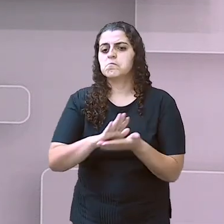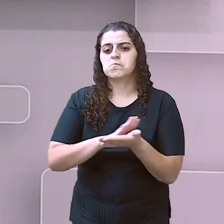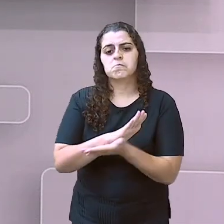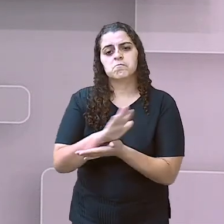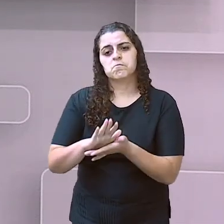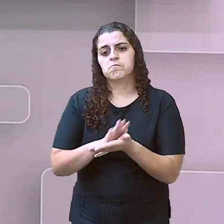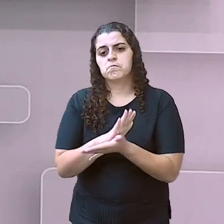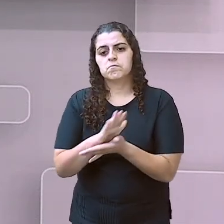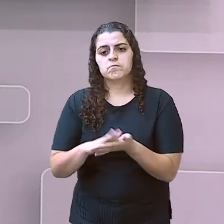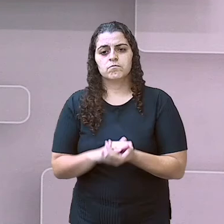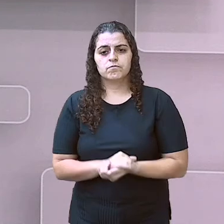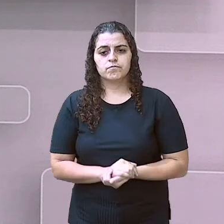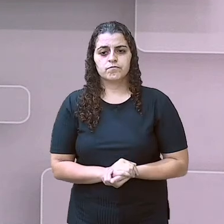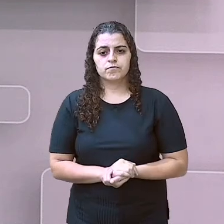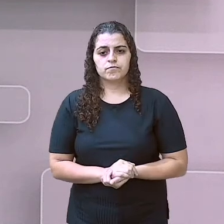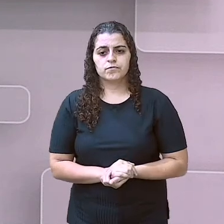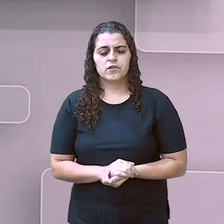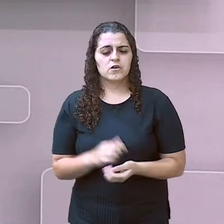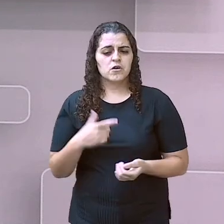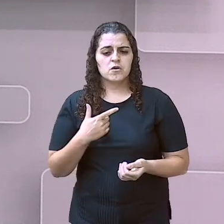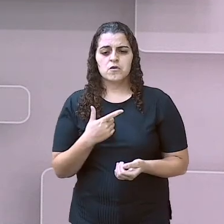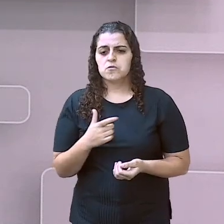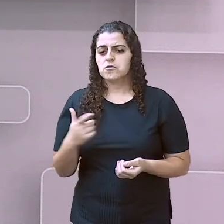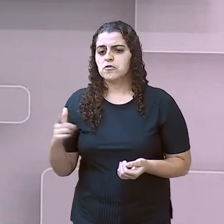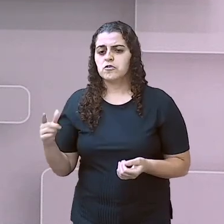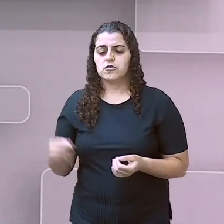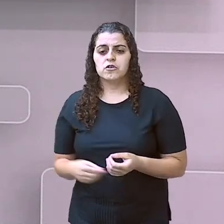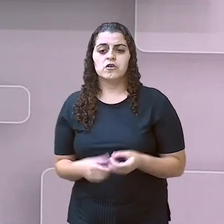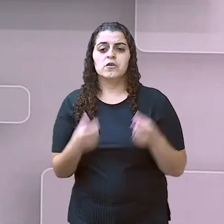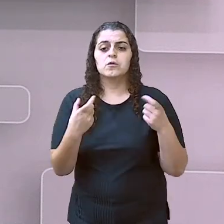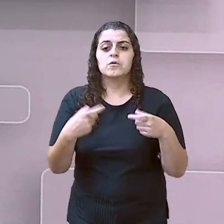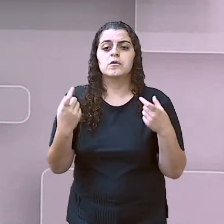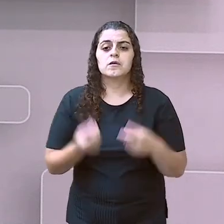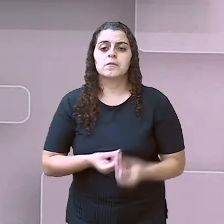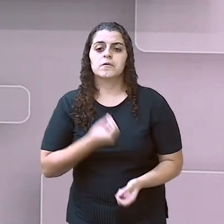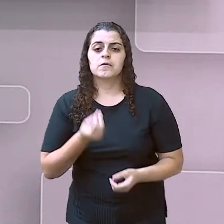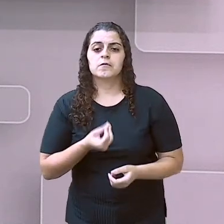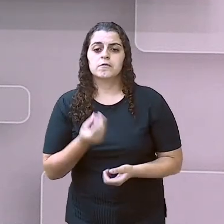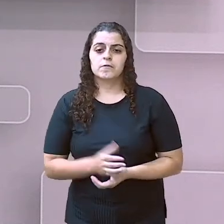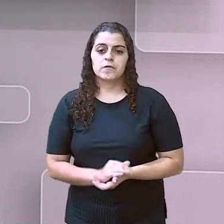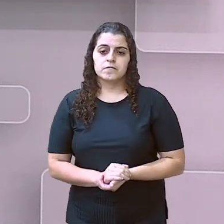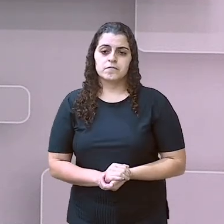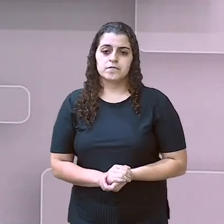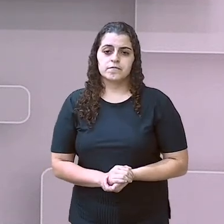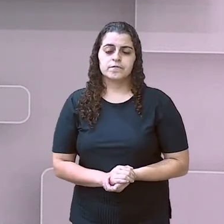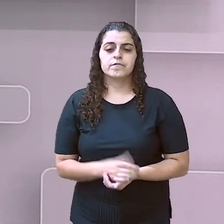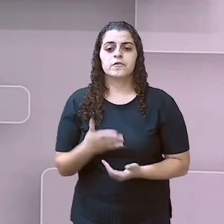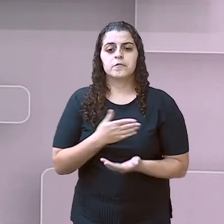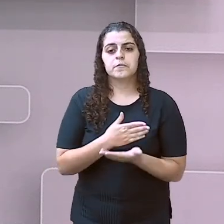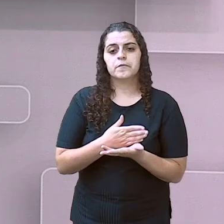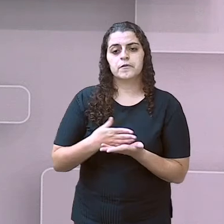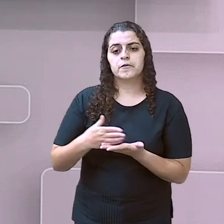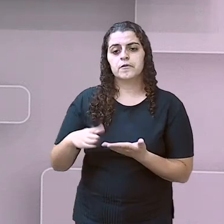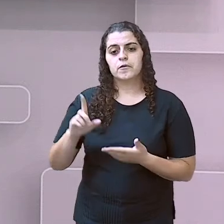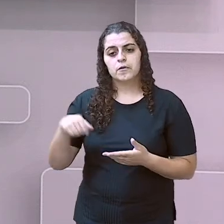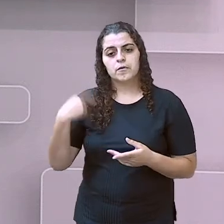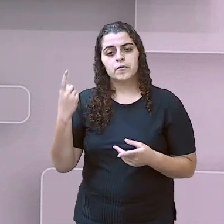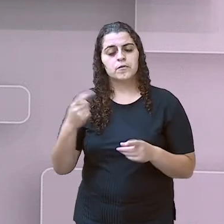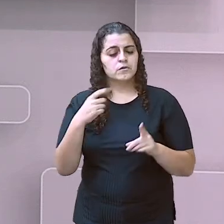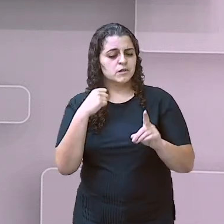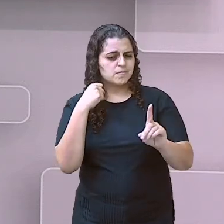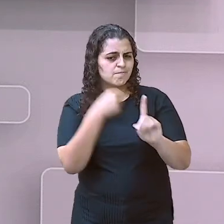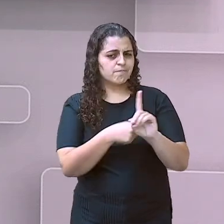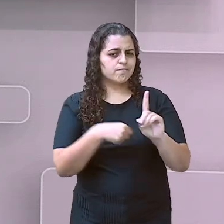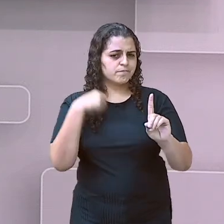tinha nada. Ele não tinha para onde ir. Então, ali começou outra luta na